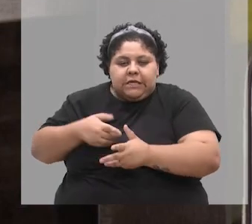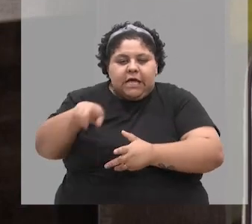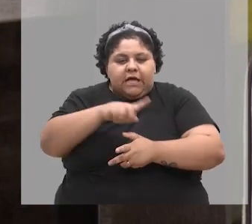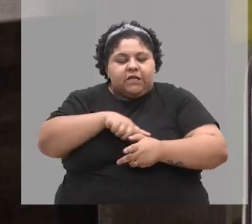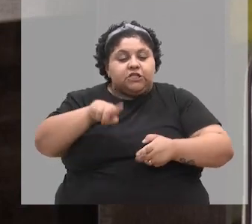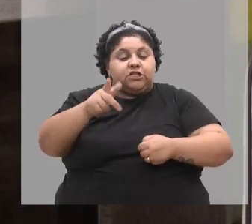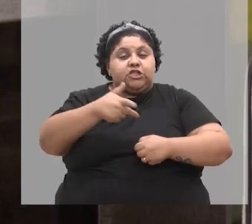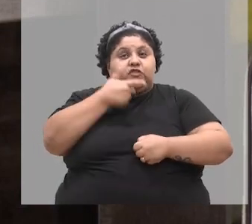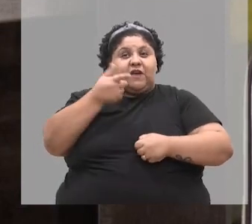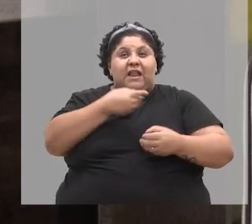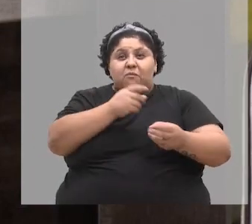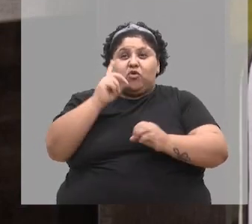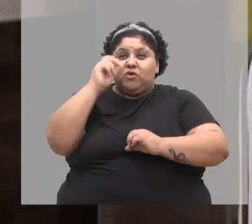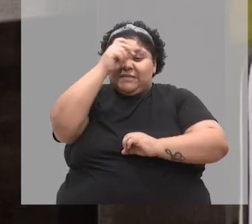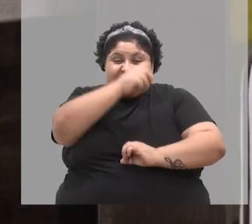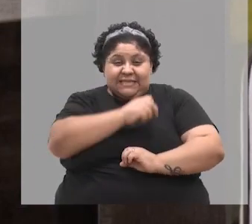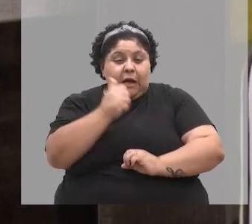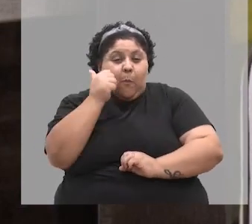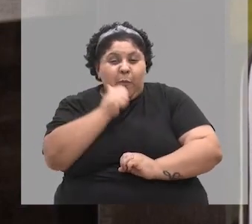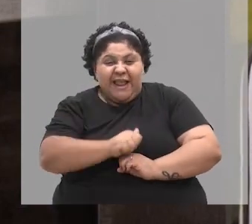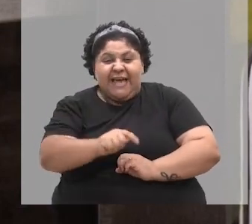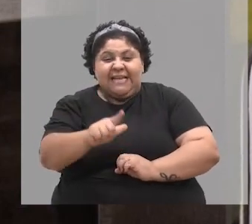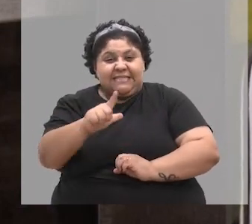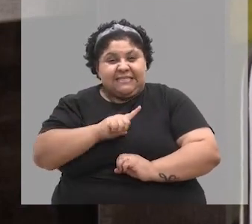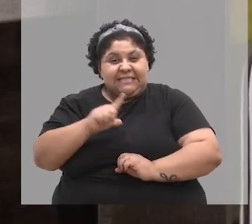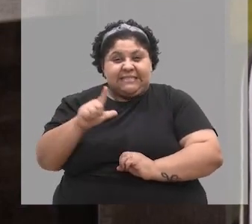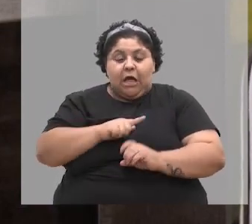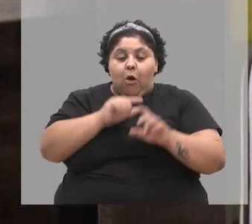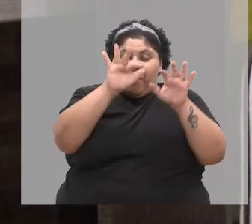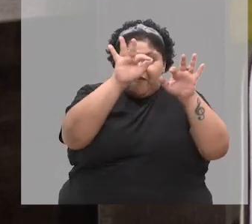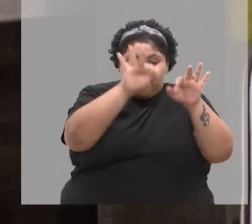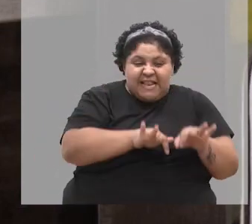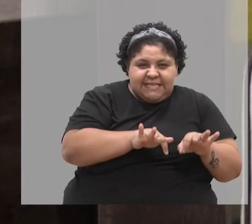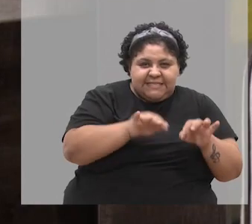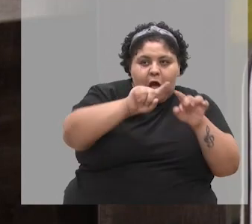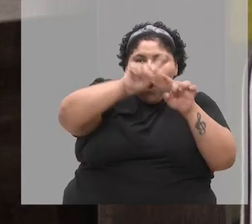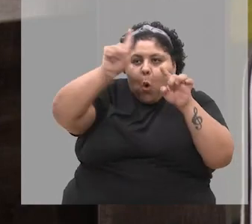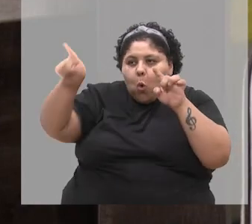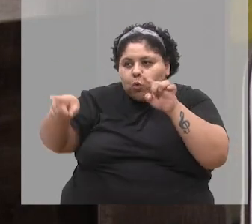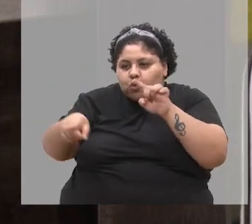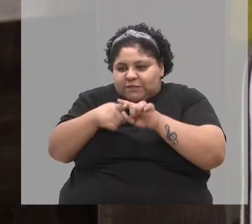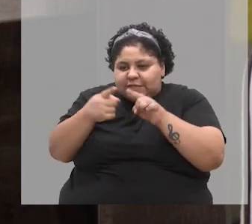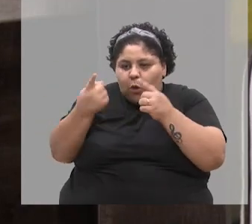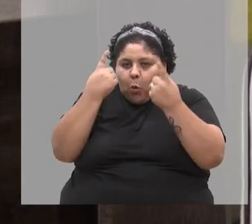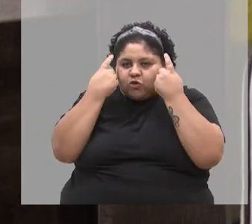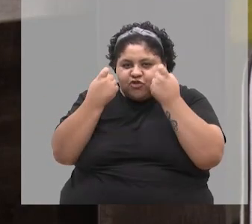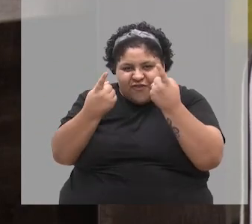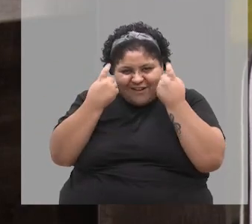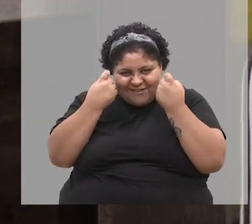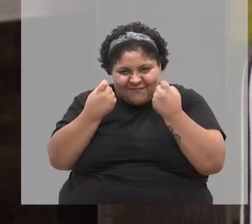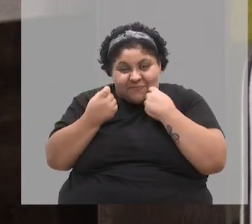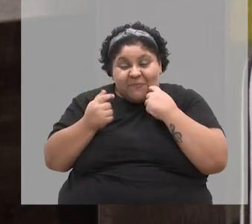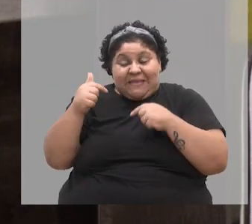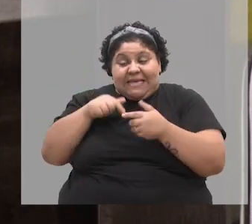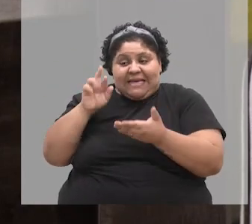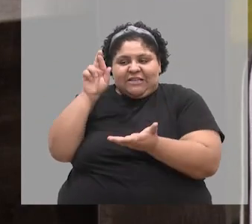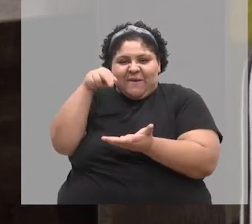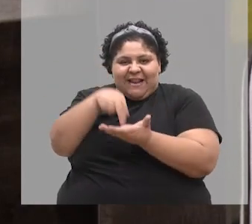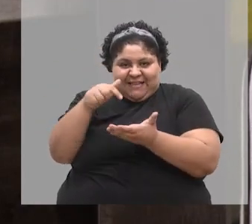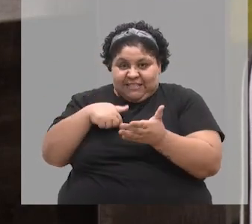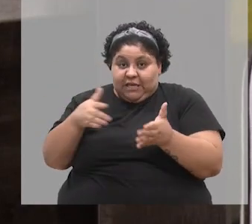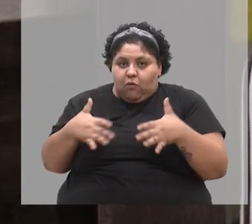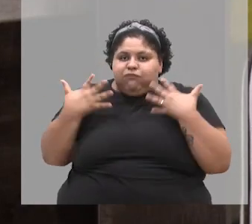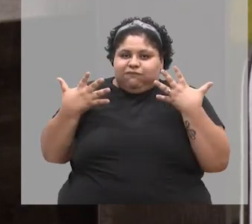A gente falava muito a respeito das dificuldades que as mulheres têm para quebrar o ciclo de violência. E essa é uma realidade, Fábio, que